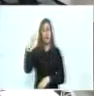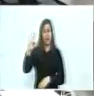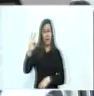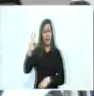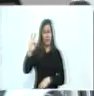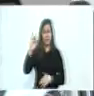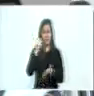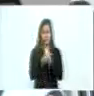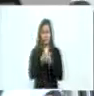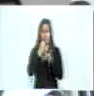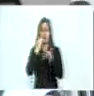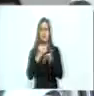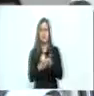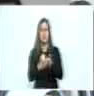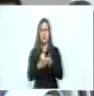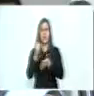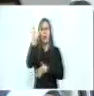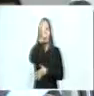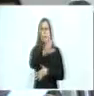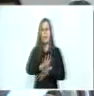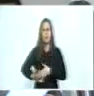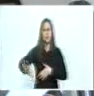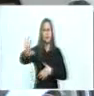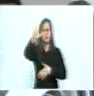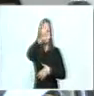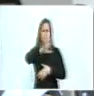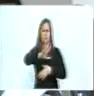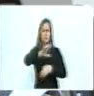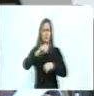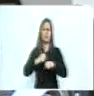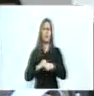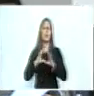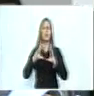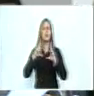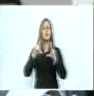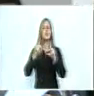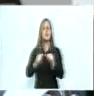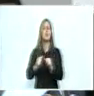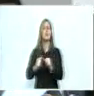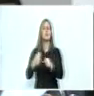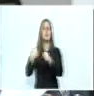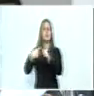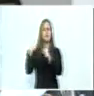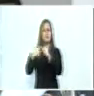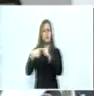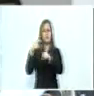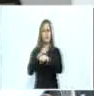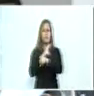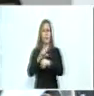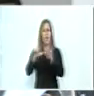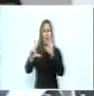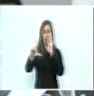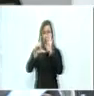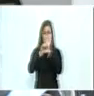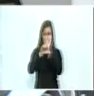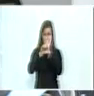com a regulamentação a nível municipal por meio dos seguintes instrumentos. Lei Municipal